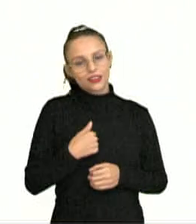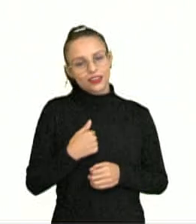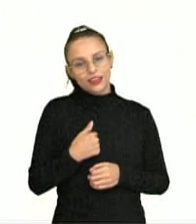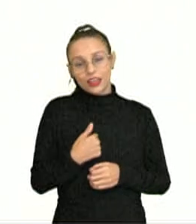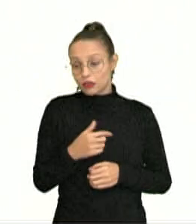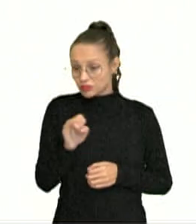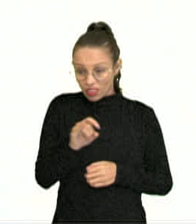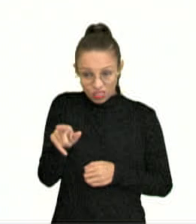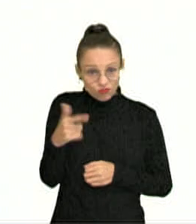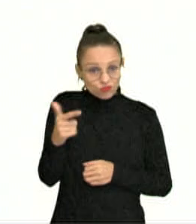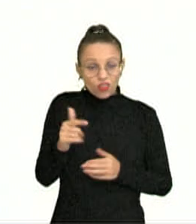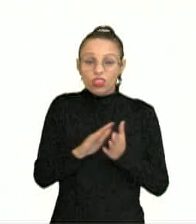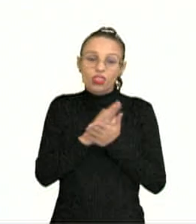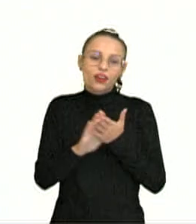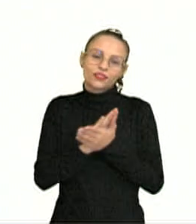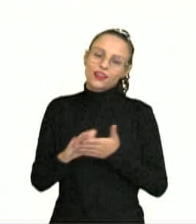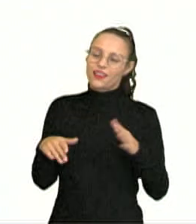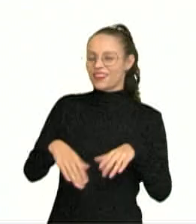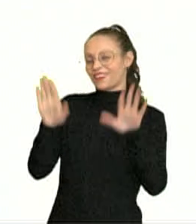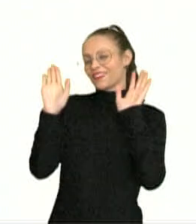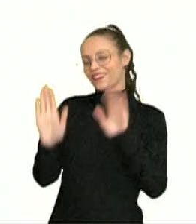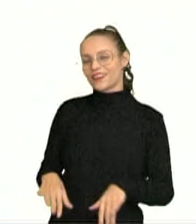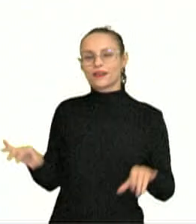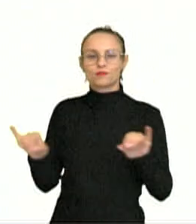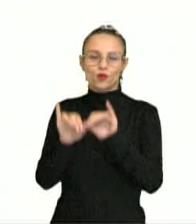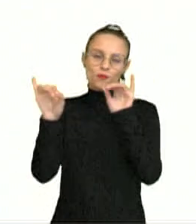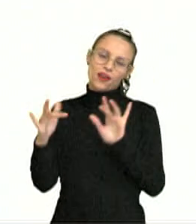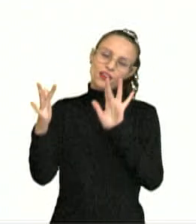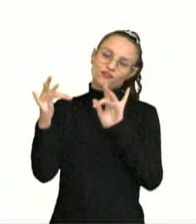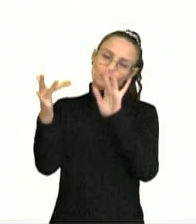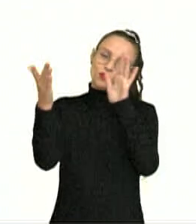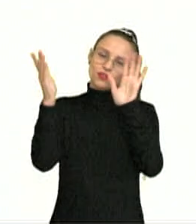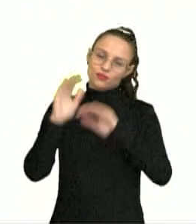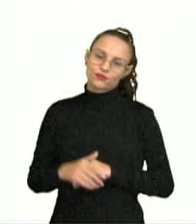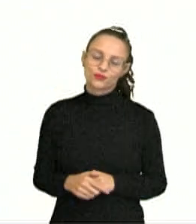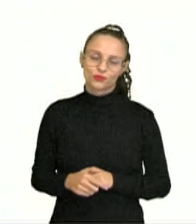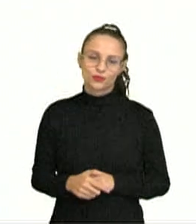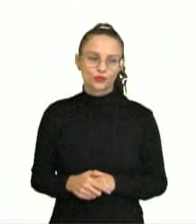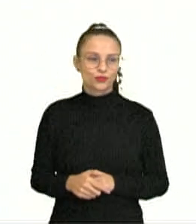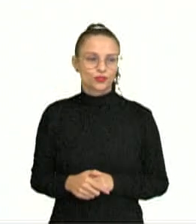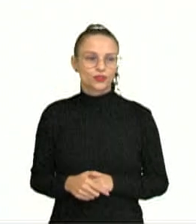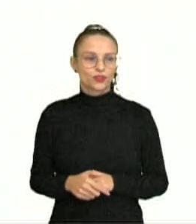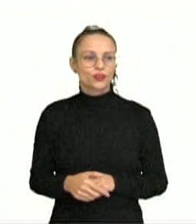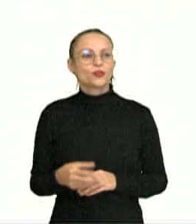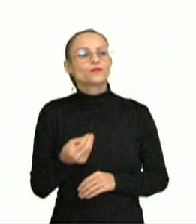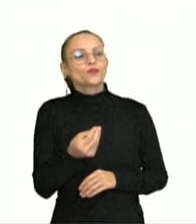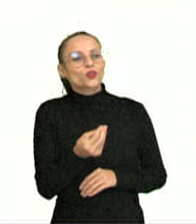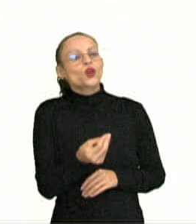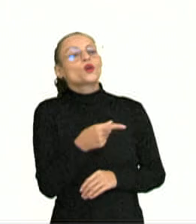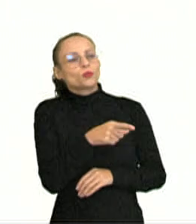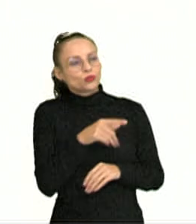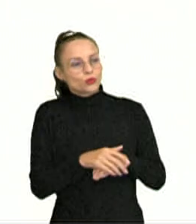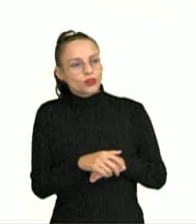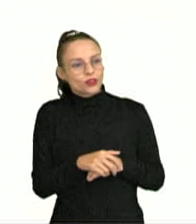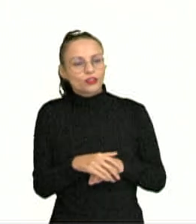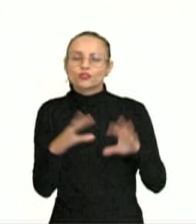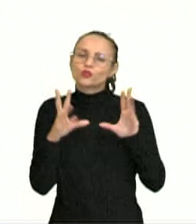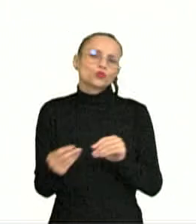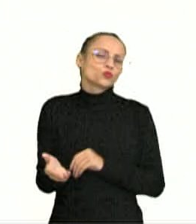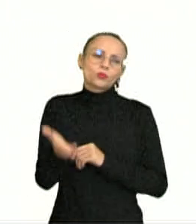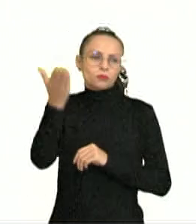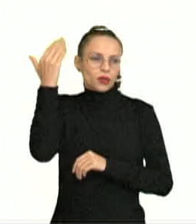não era nada. Maria, bobagem, namorado. Como tu era. Tião, tudo